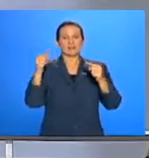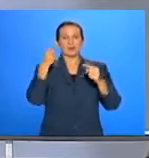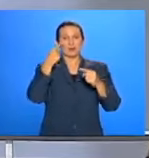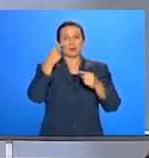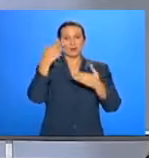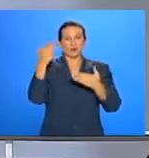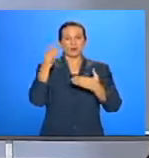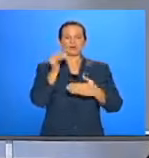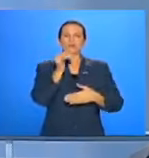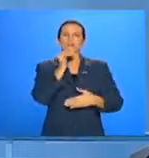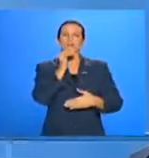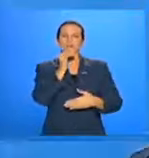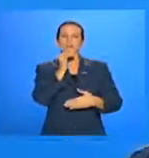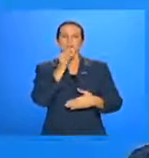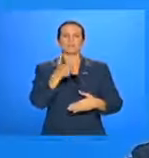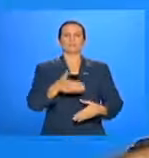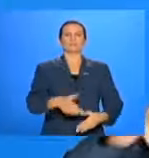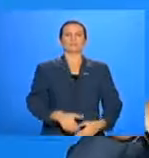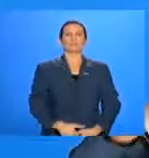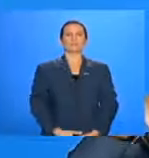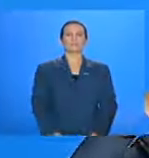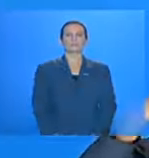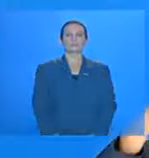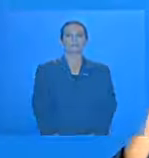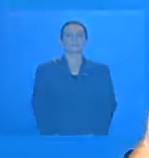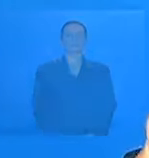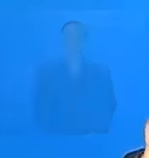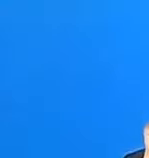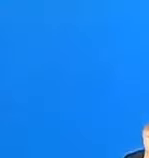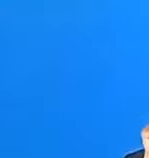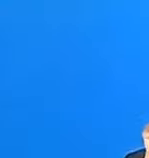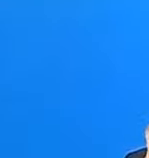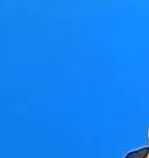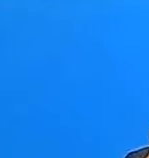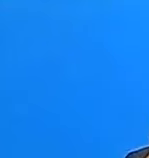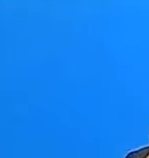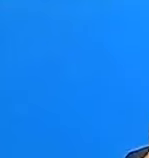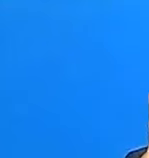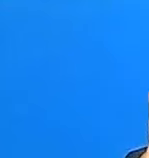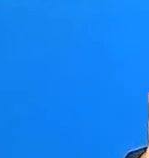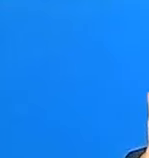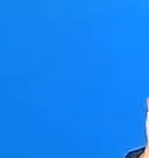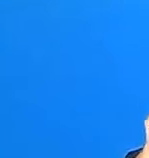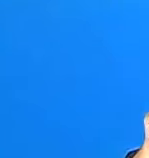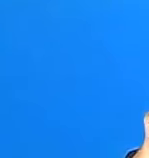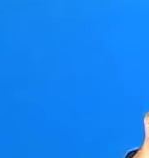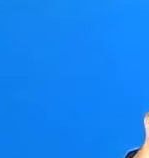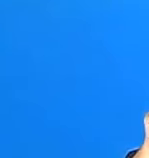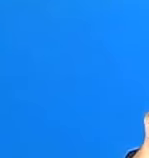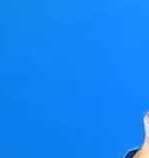hífen. Exemplo: Maria,